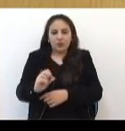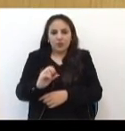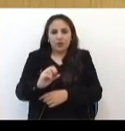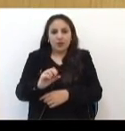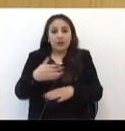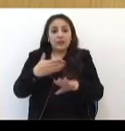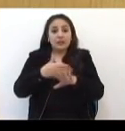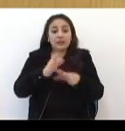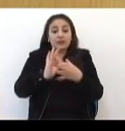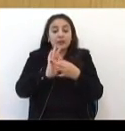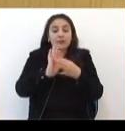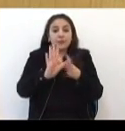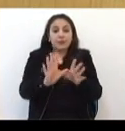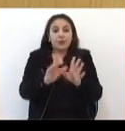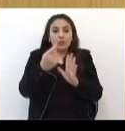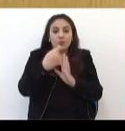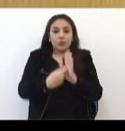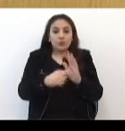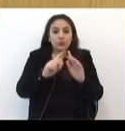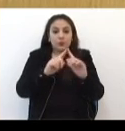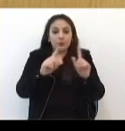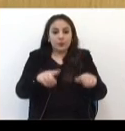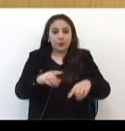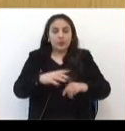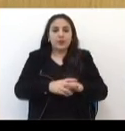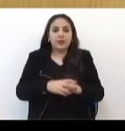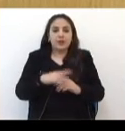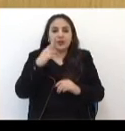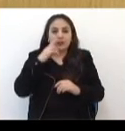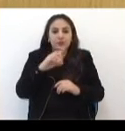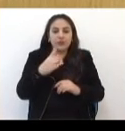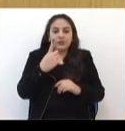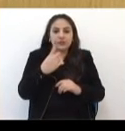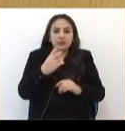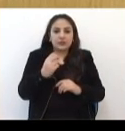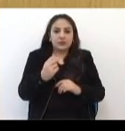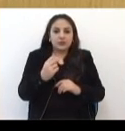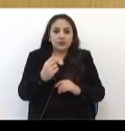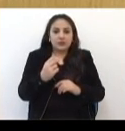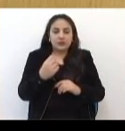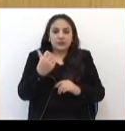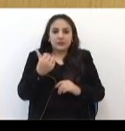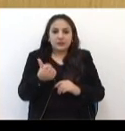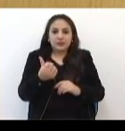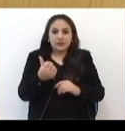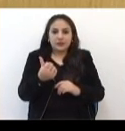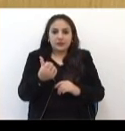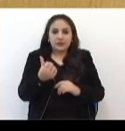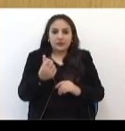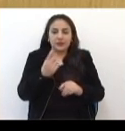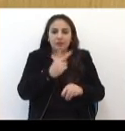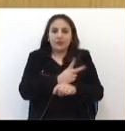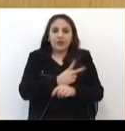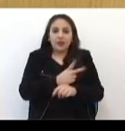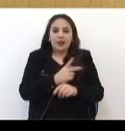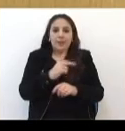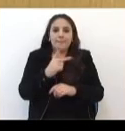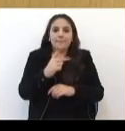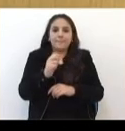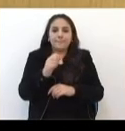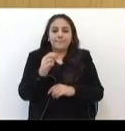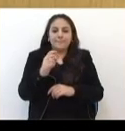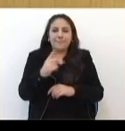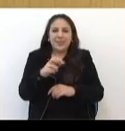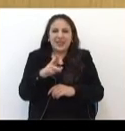de um concurso público. Ele prevê o preenchimento de 106 vagas para perito criminal, médico legista